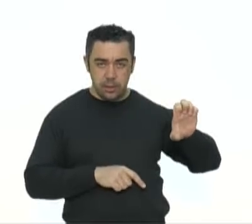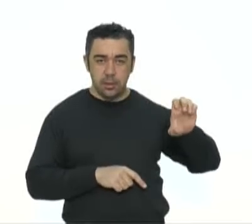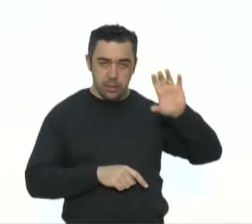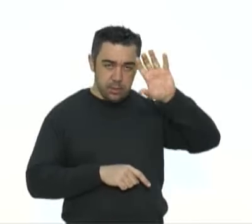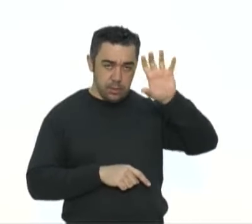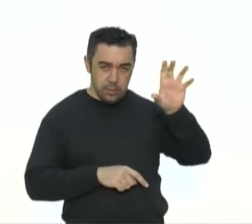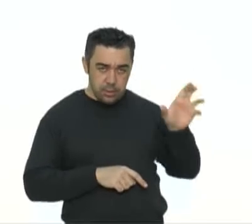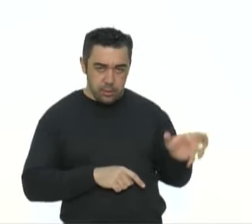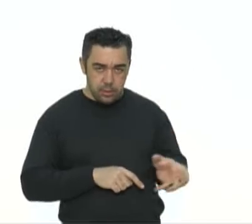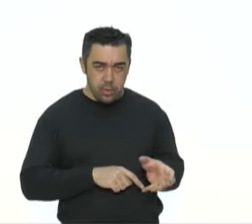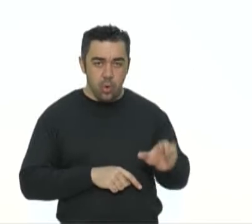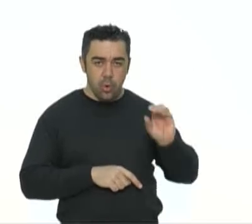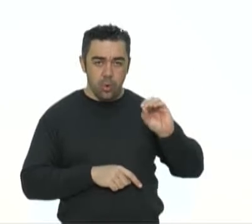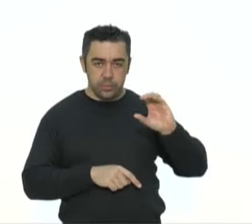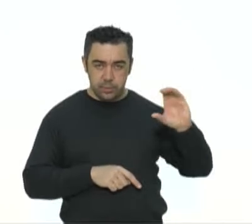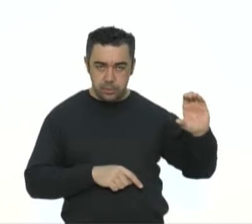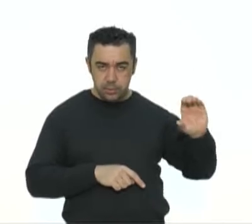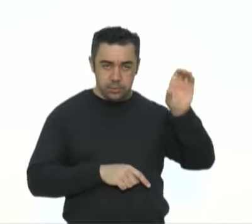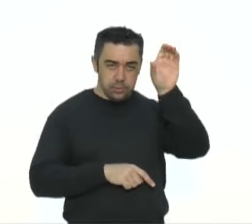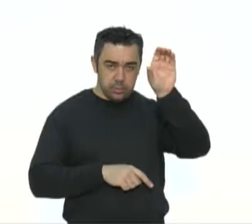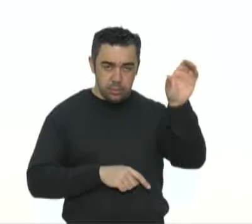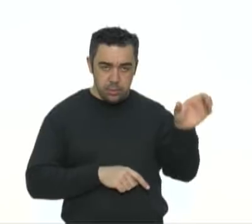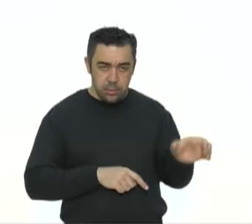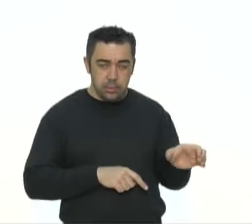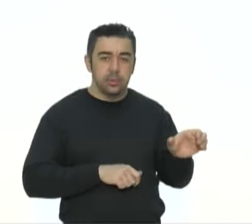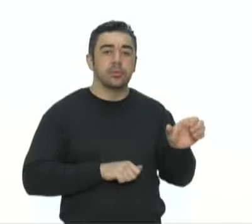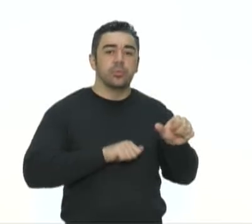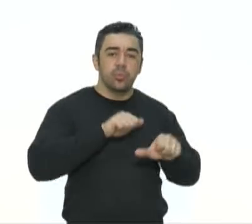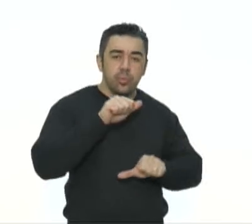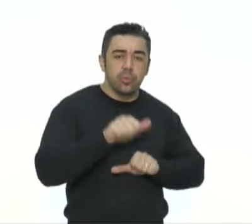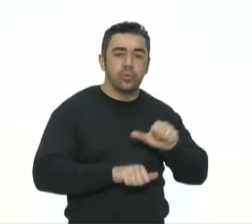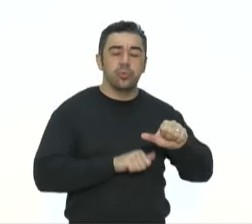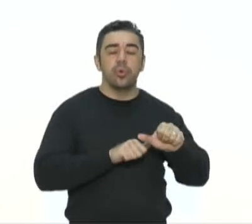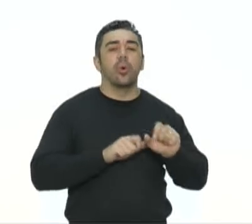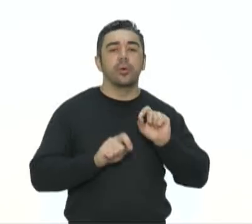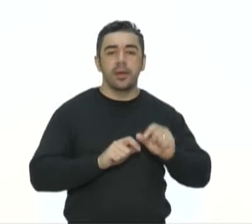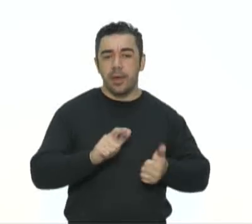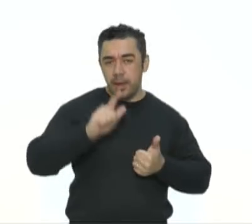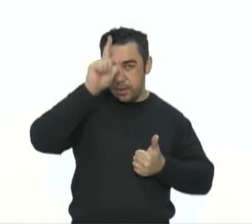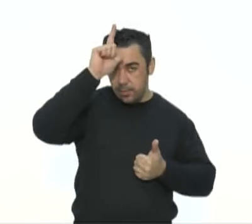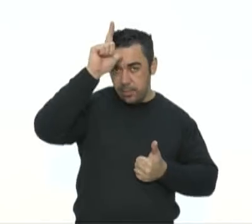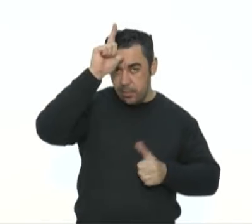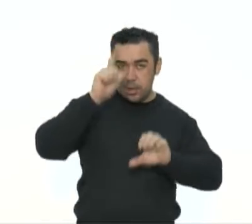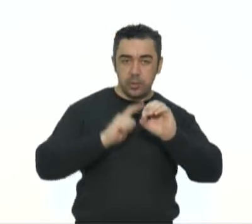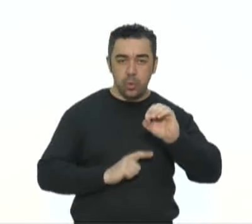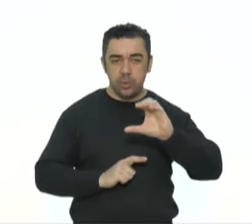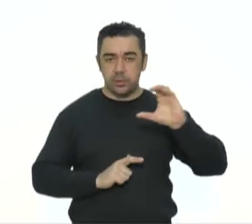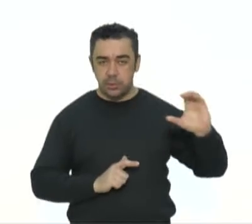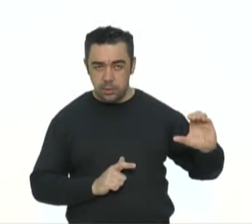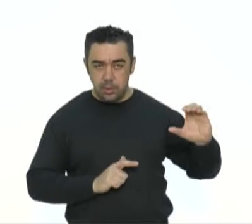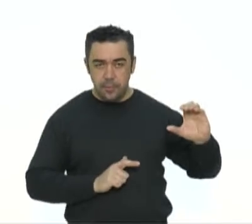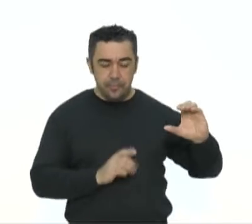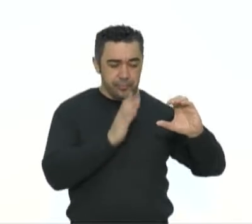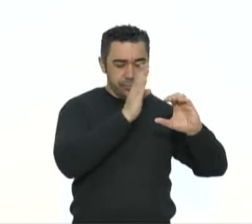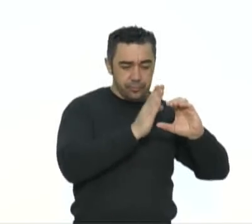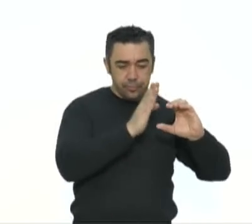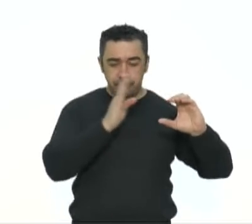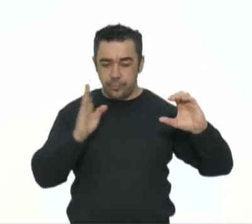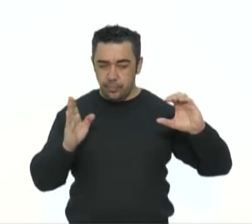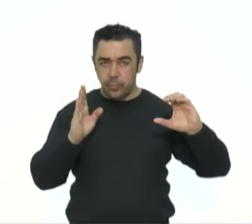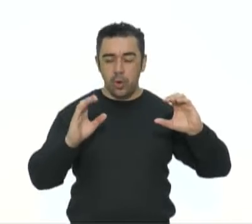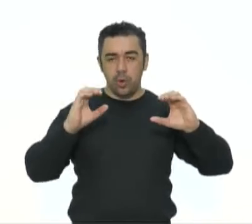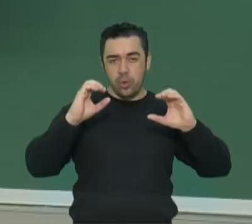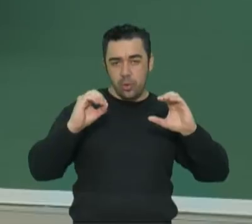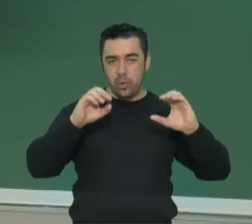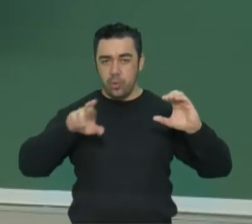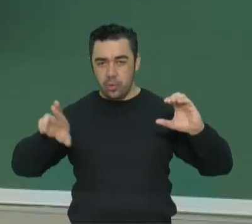lado ocidental, depois se tornaram a Alemanha Ocidental. Enquanto o lado ligado